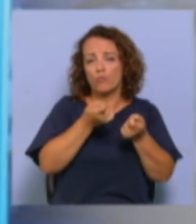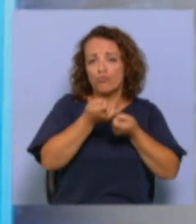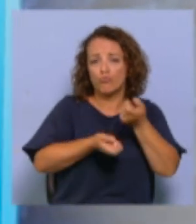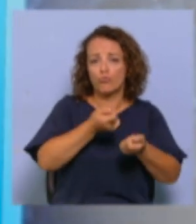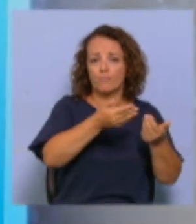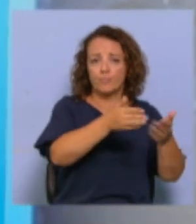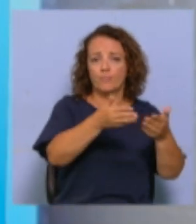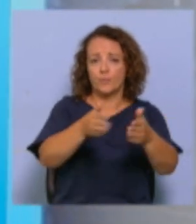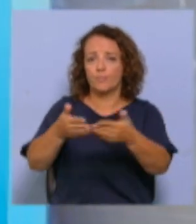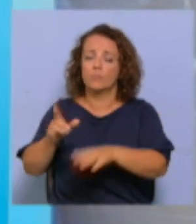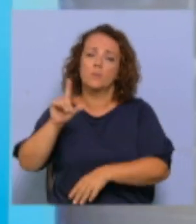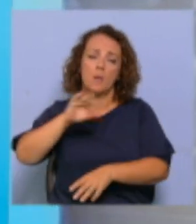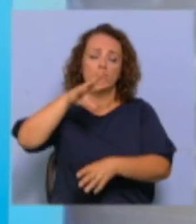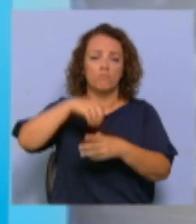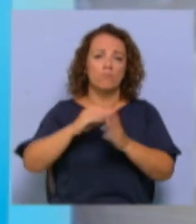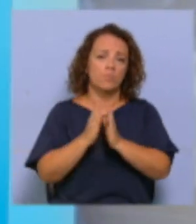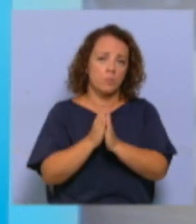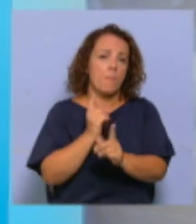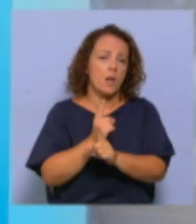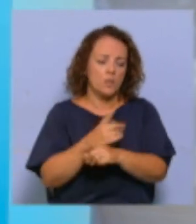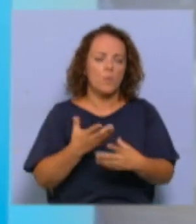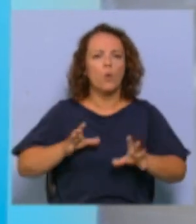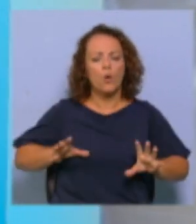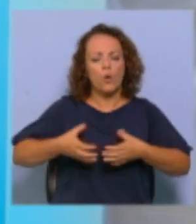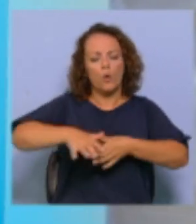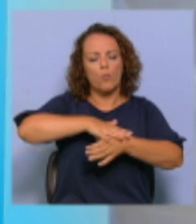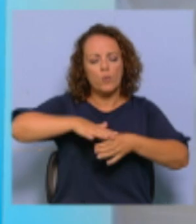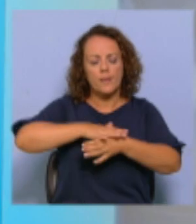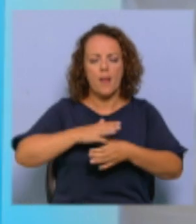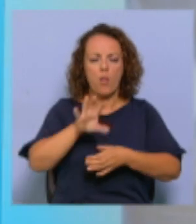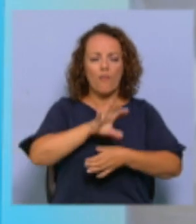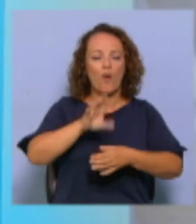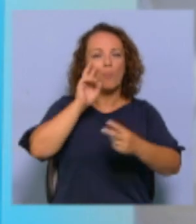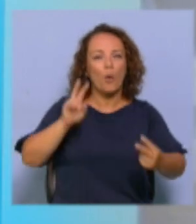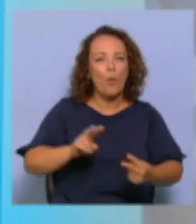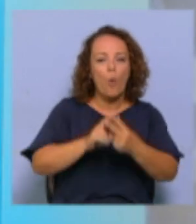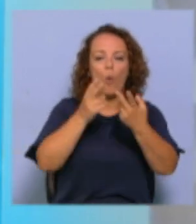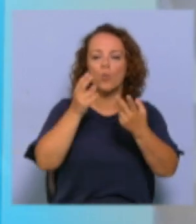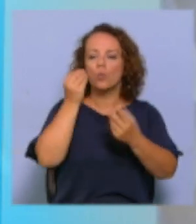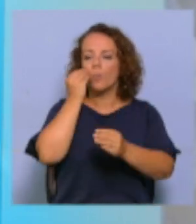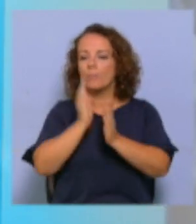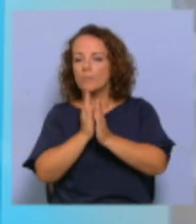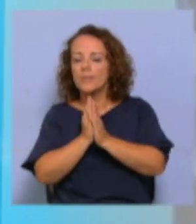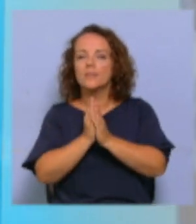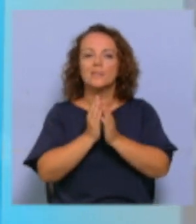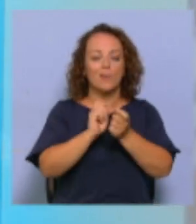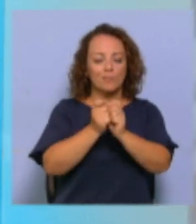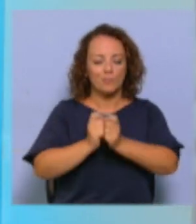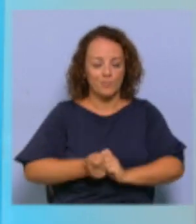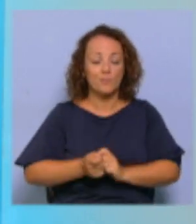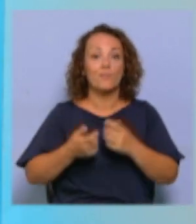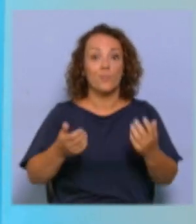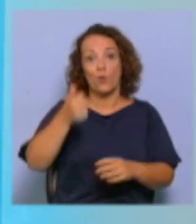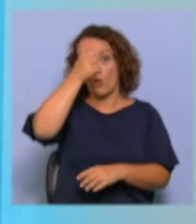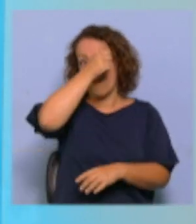também no ambiente religioso, com comunidades a reconfigurar encontros, partilhas e celebrações. Nas missas de cada domingo,